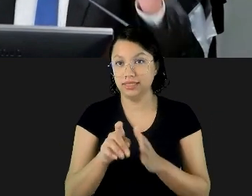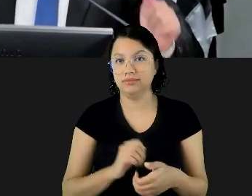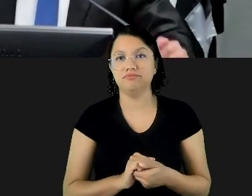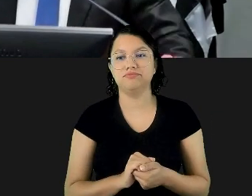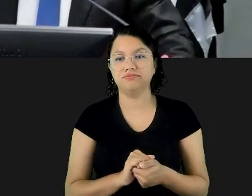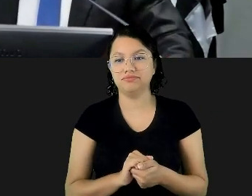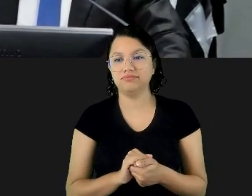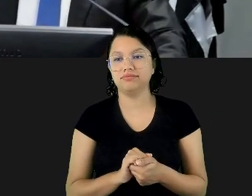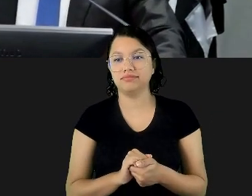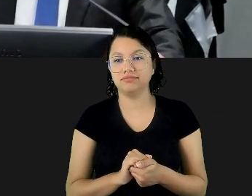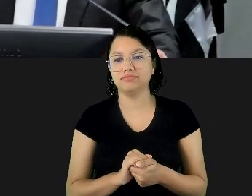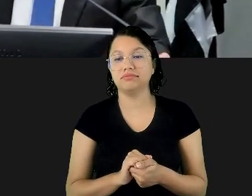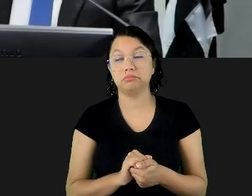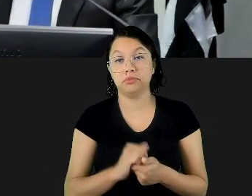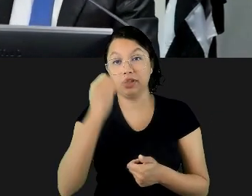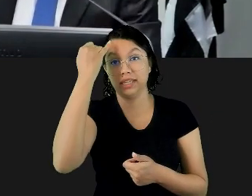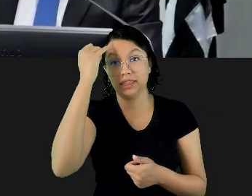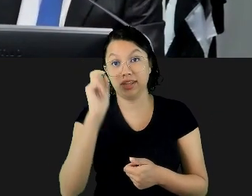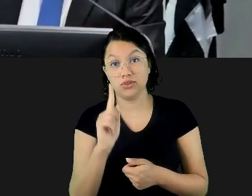aluno.